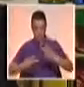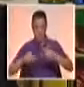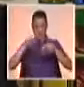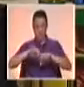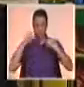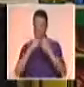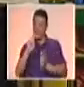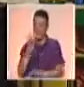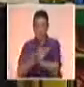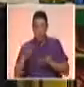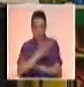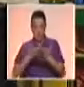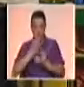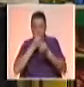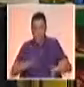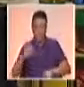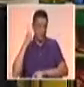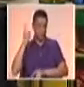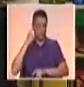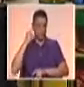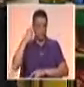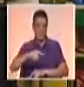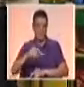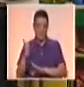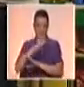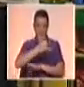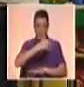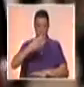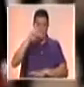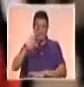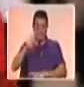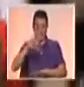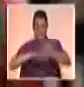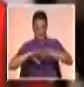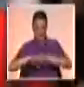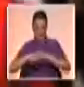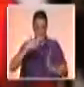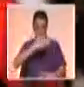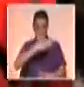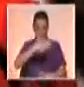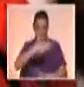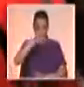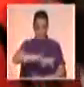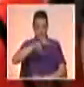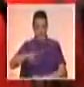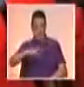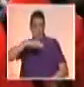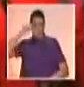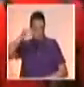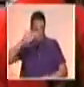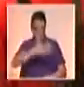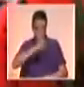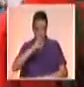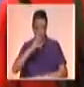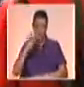Sociais e Económicos de Perda Auditiva, realizado em 2006, cerca de 71 milhões de adultos entre os 18 e